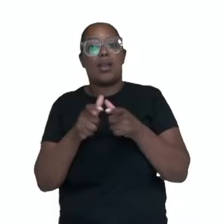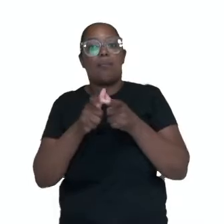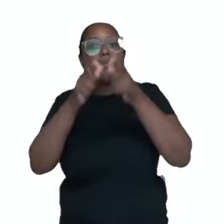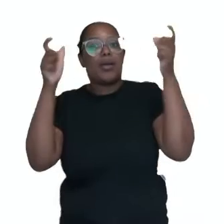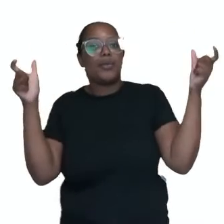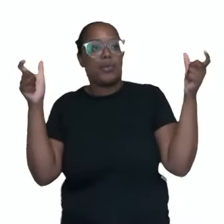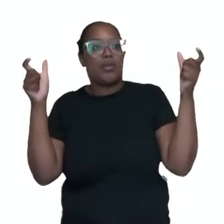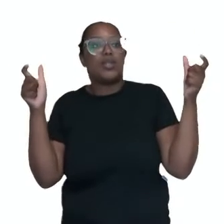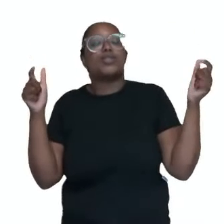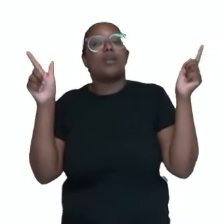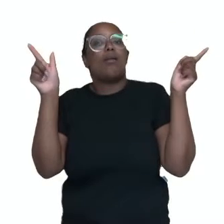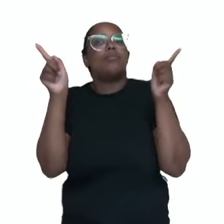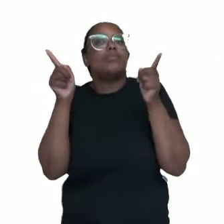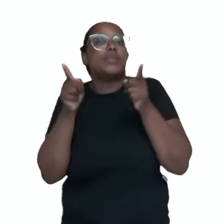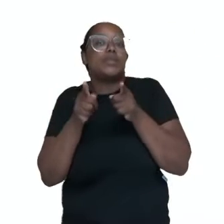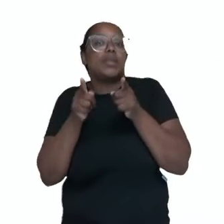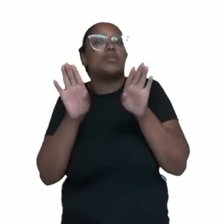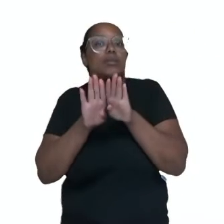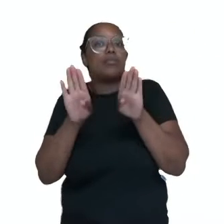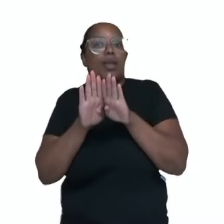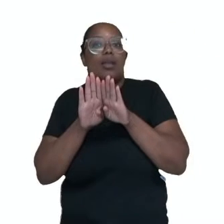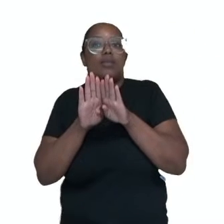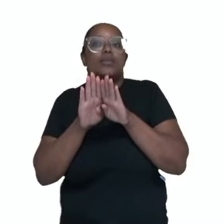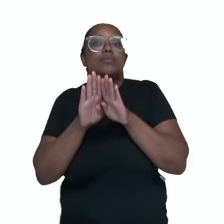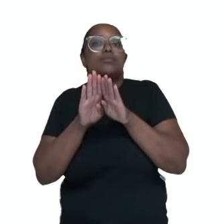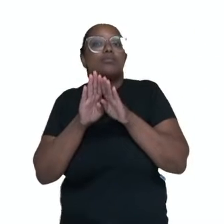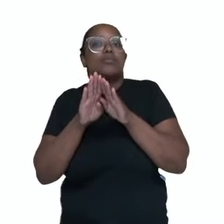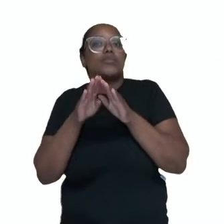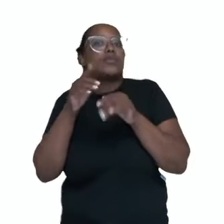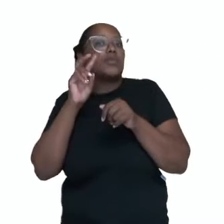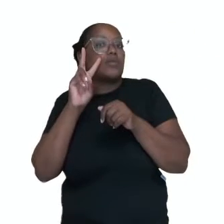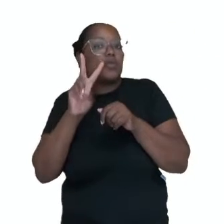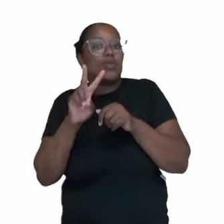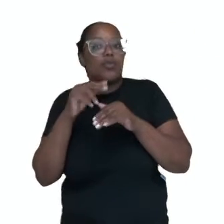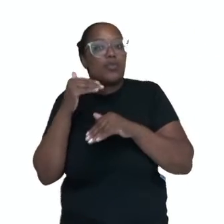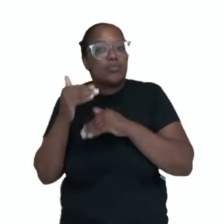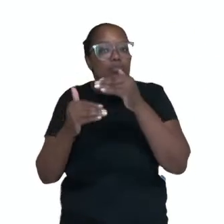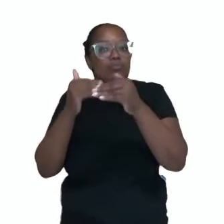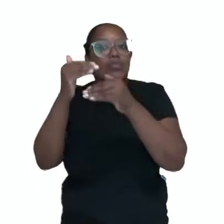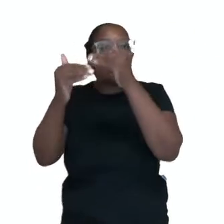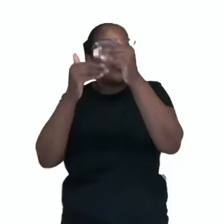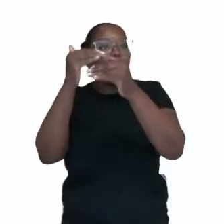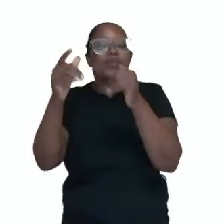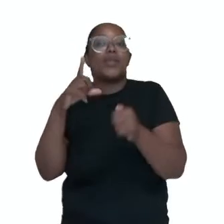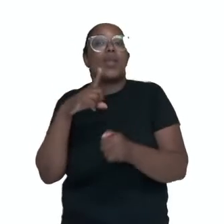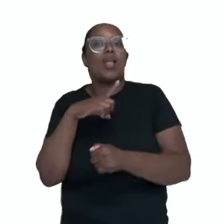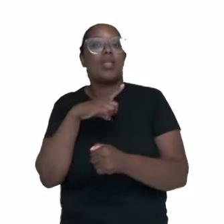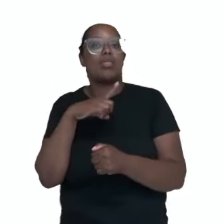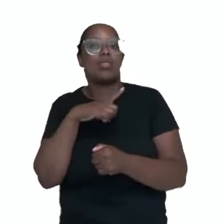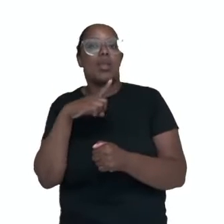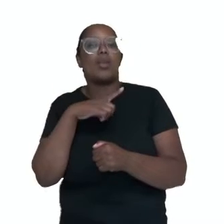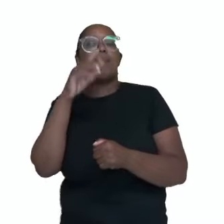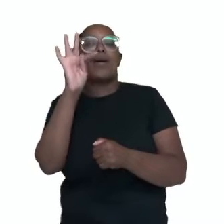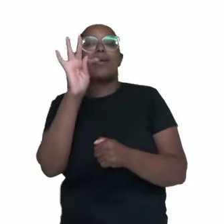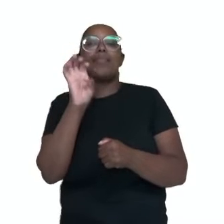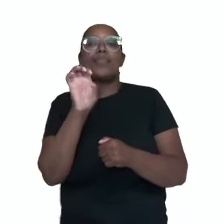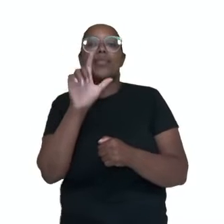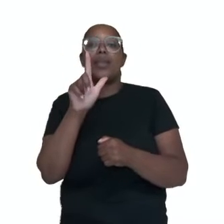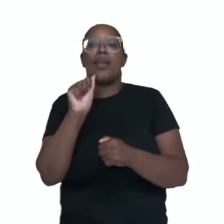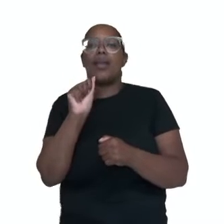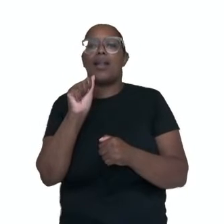tradicionais, também em madeira, e ela foi evoluindo, ó, né? Ela tem ali uma tela, ela